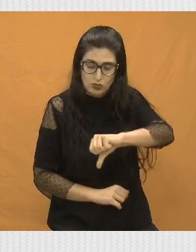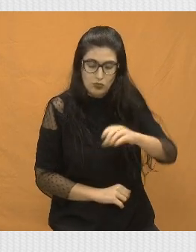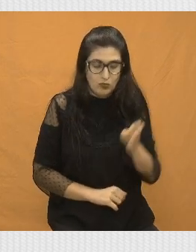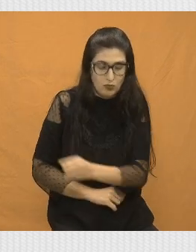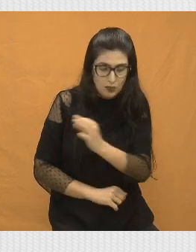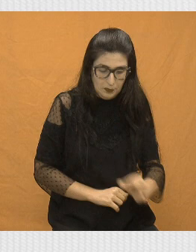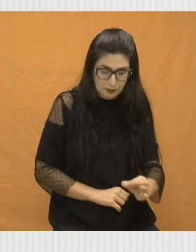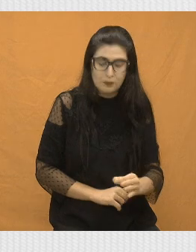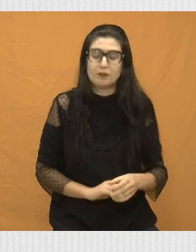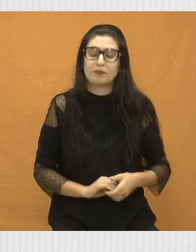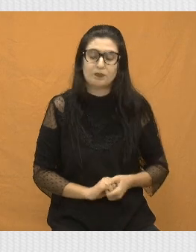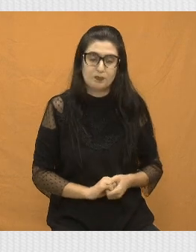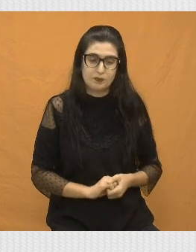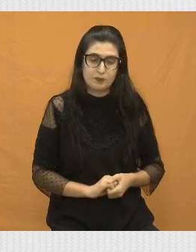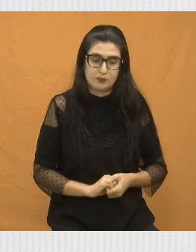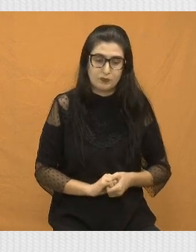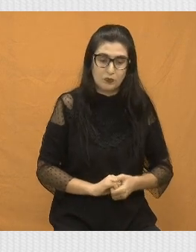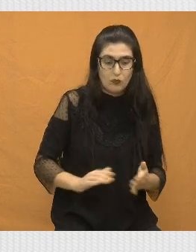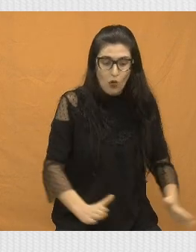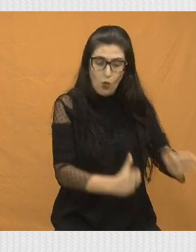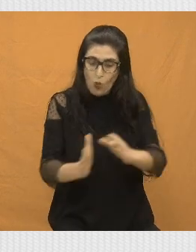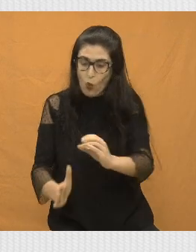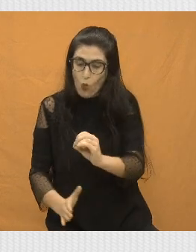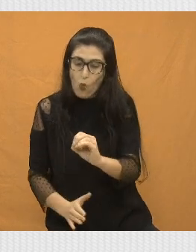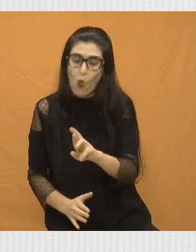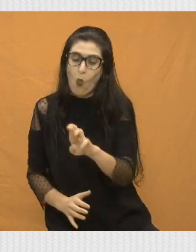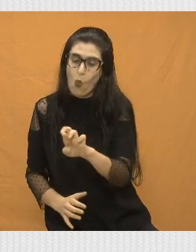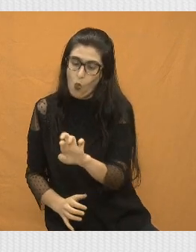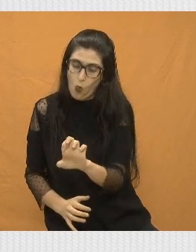42,59% sobre a receita corrente líquida.